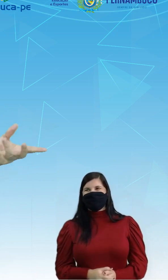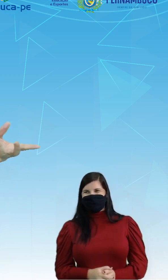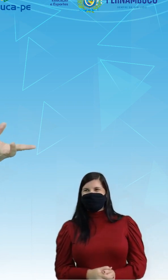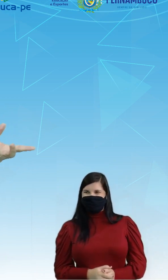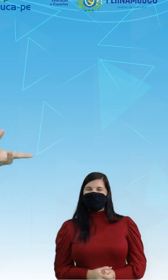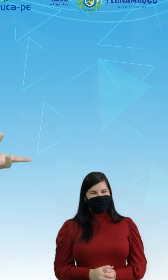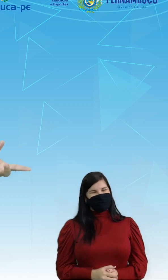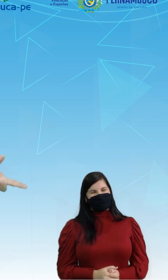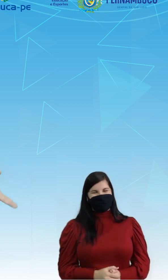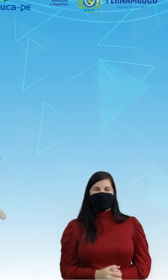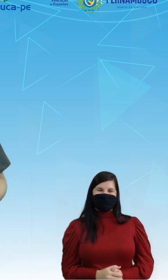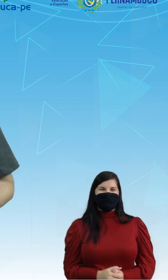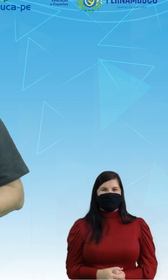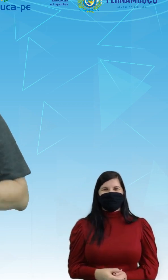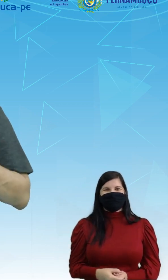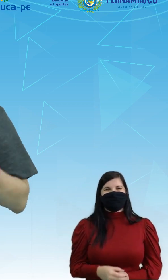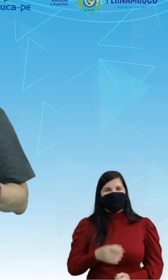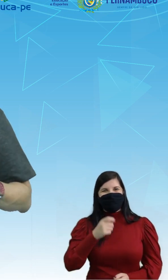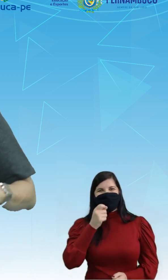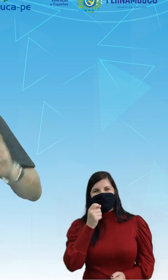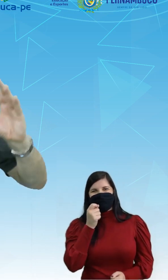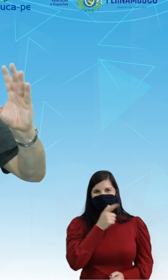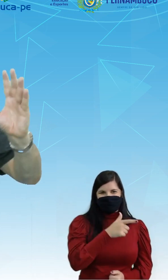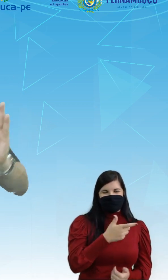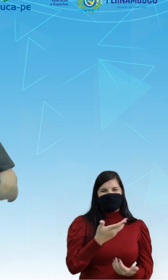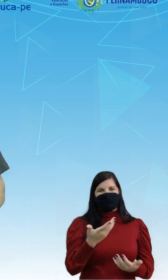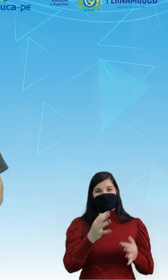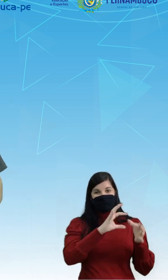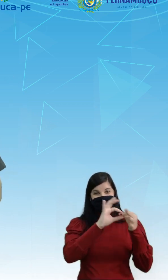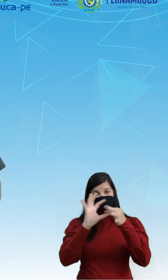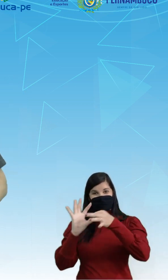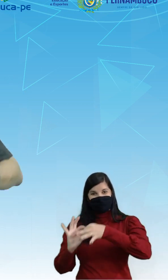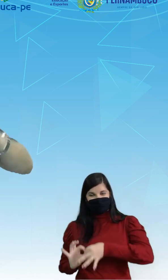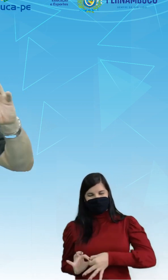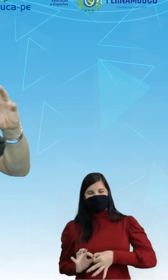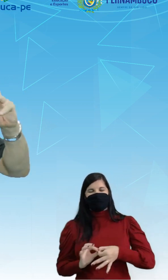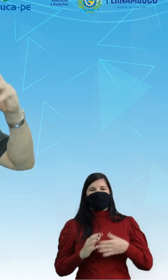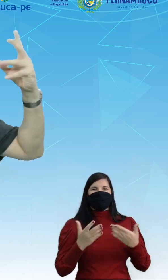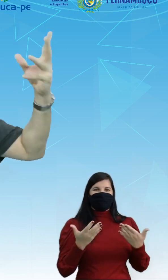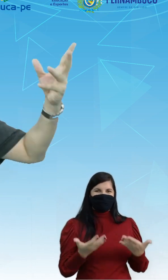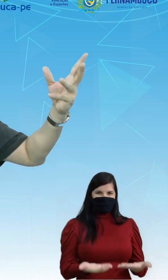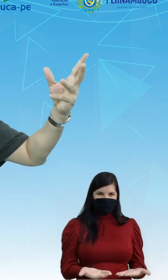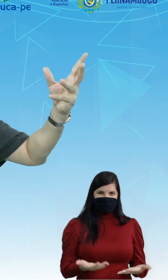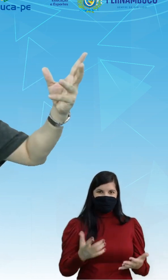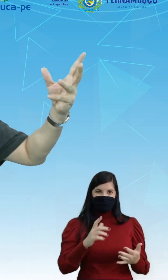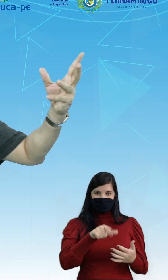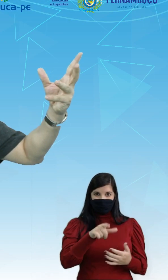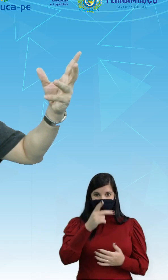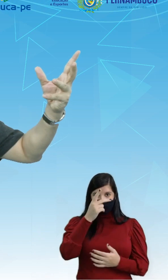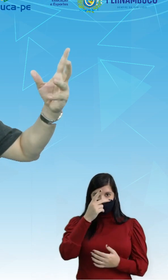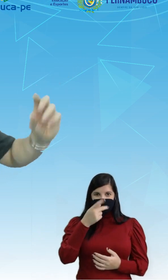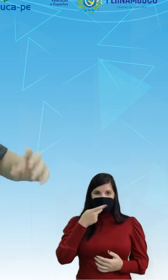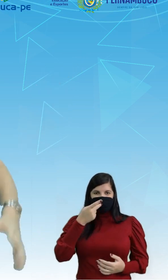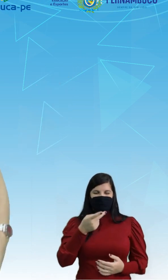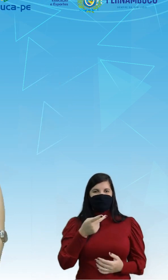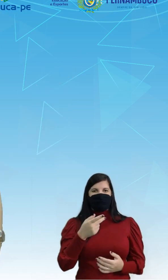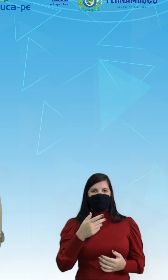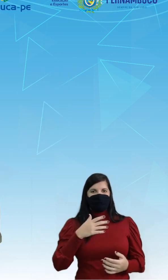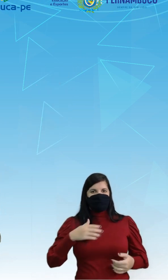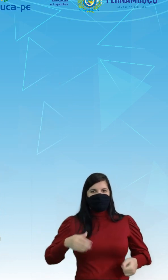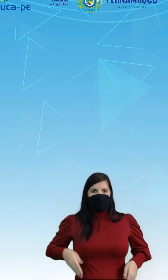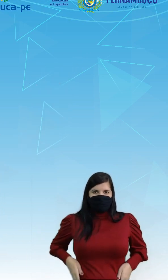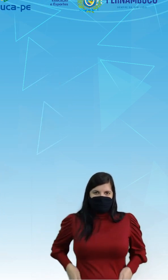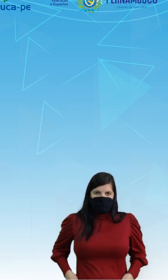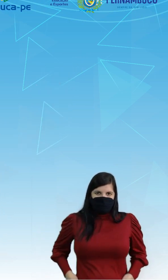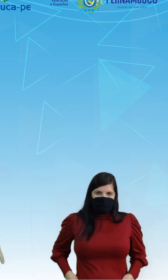figura de linguagem, certo? Então, veja só que nesse contexto aqui, o candidato está dizendo que nesse